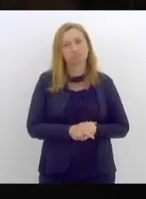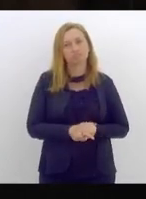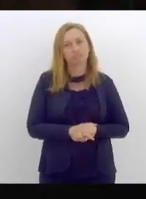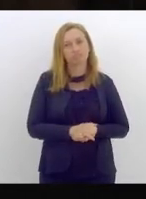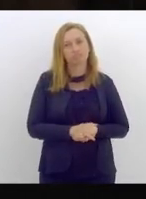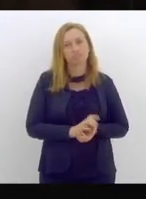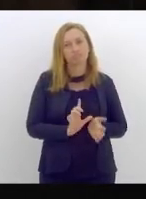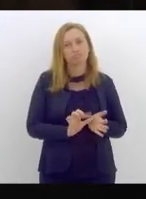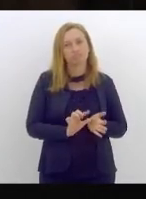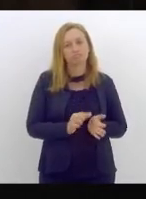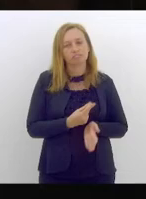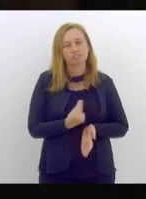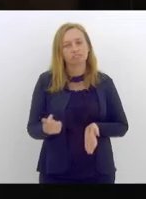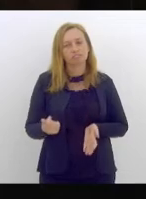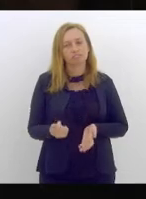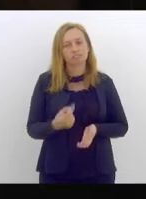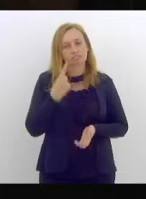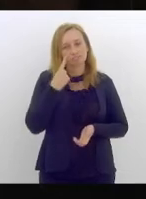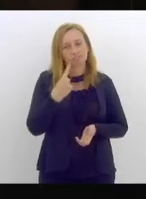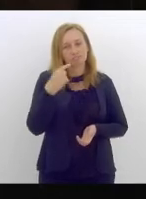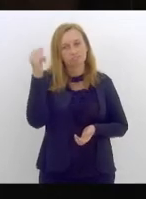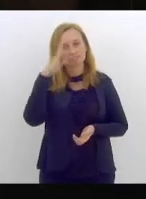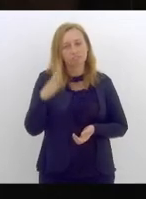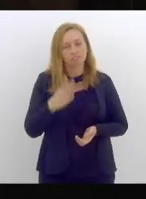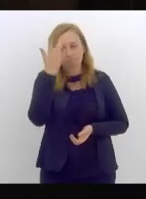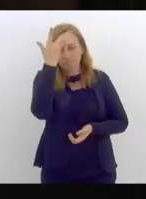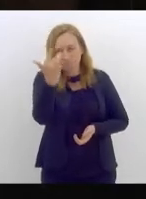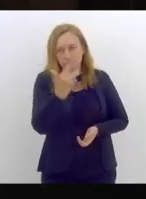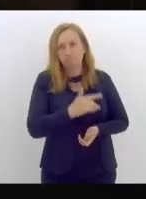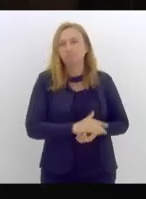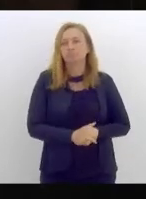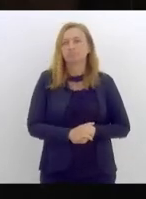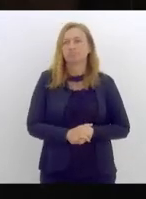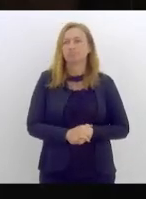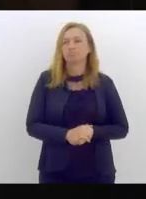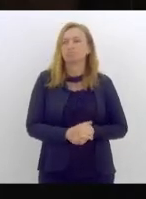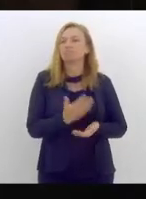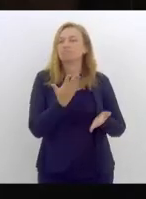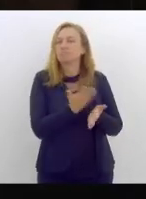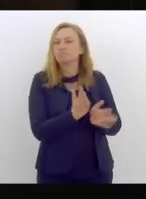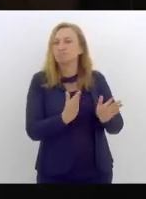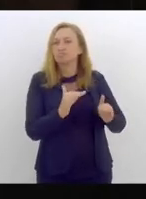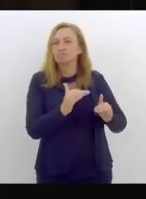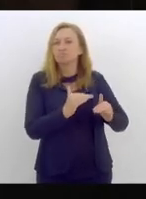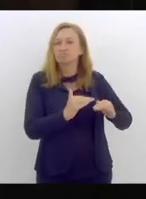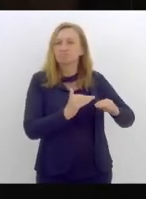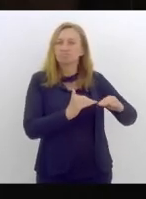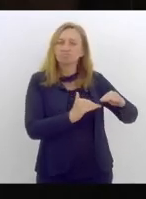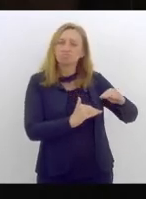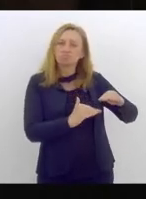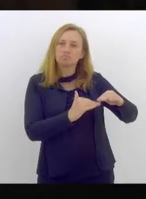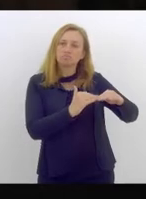sair do atraso era gente ver o Brasil de amanhã era acabar com essa submissão